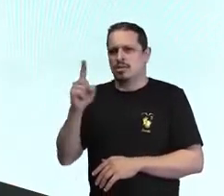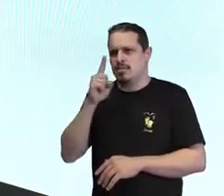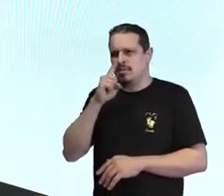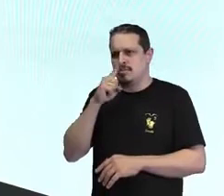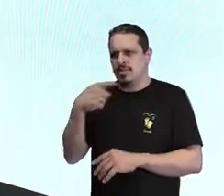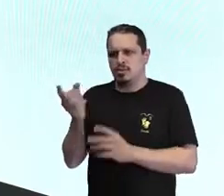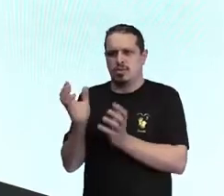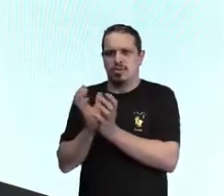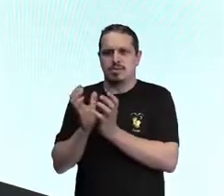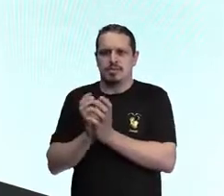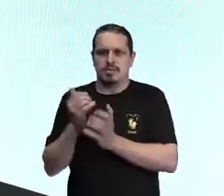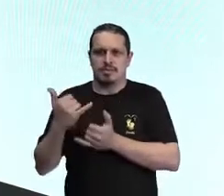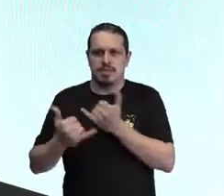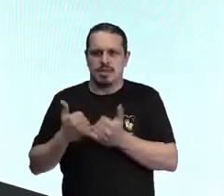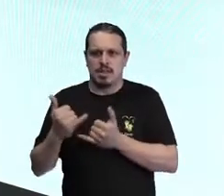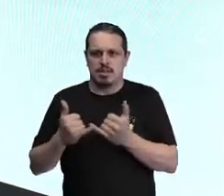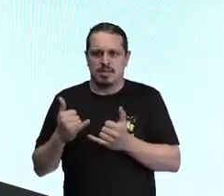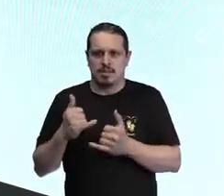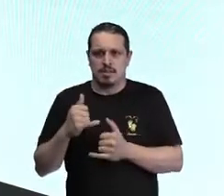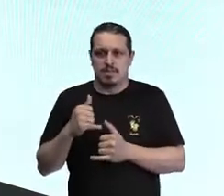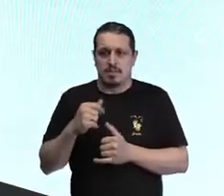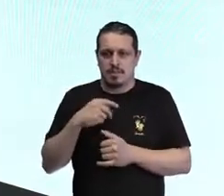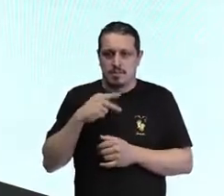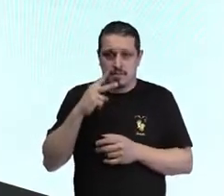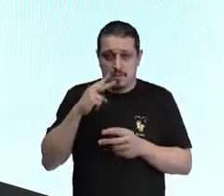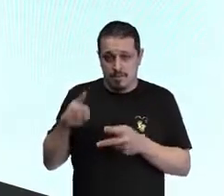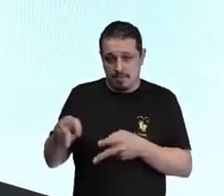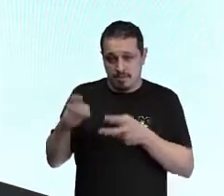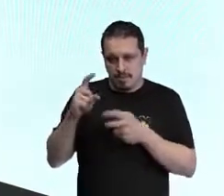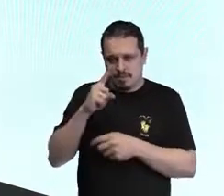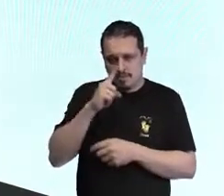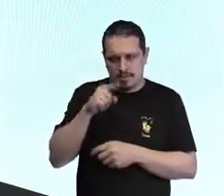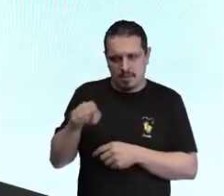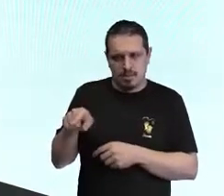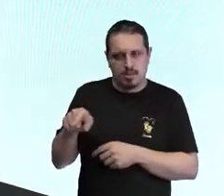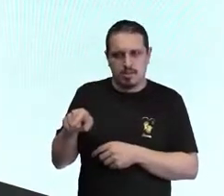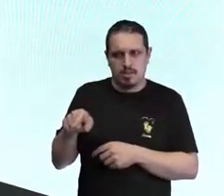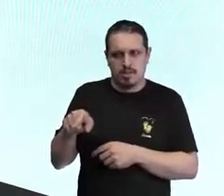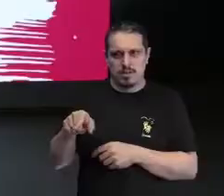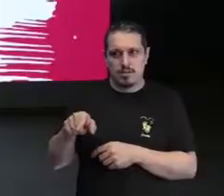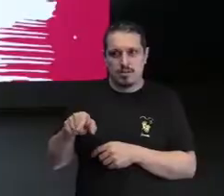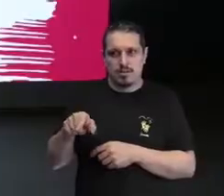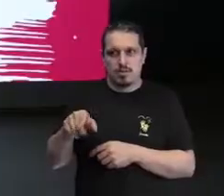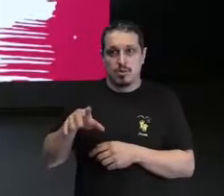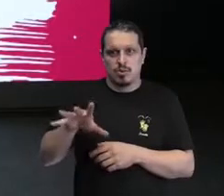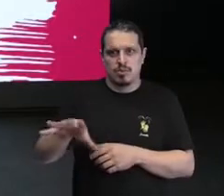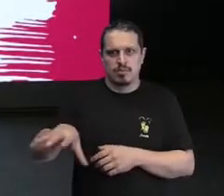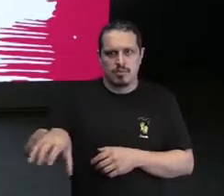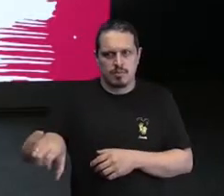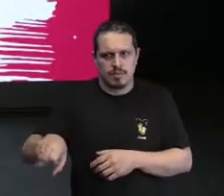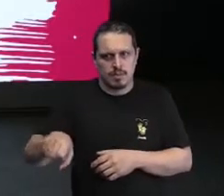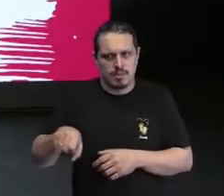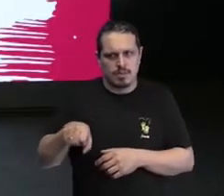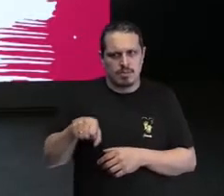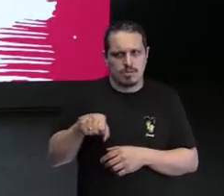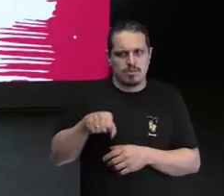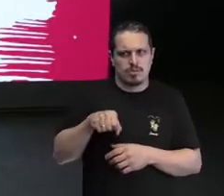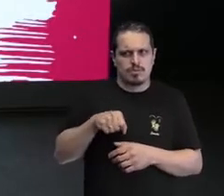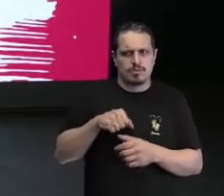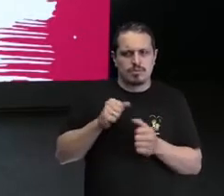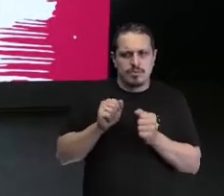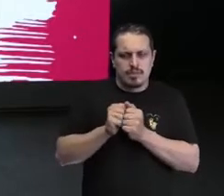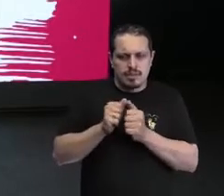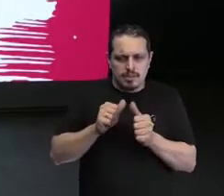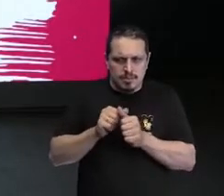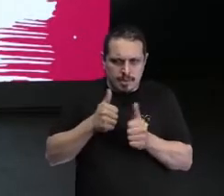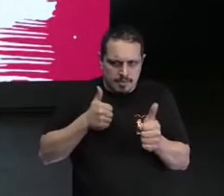barulhinho que era meio diferente. E aí a mãe puxou o filho para perto dela assim e falou: brinca aqui mais perto da